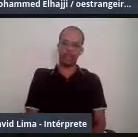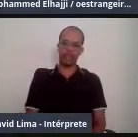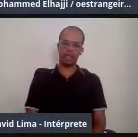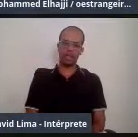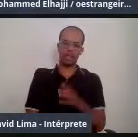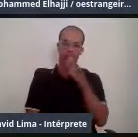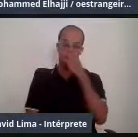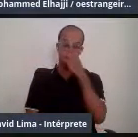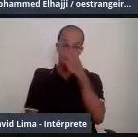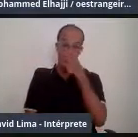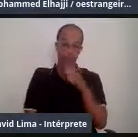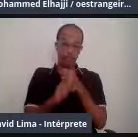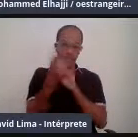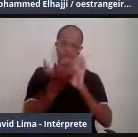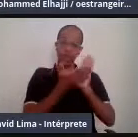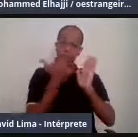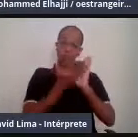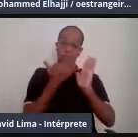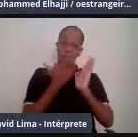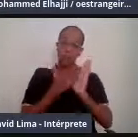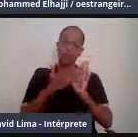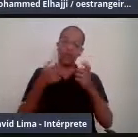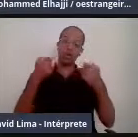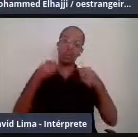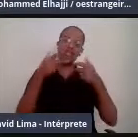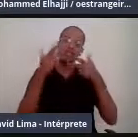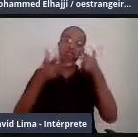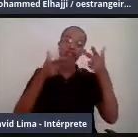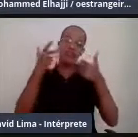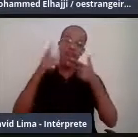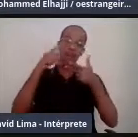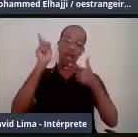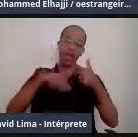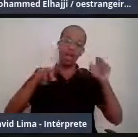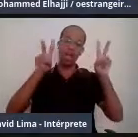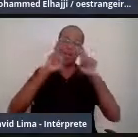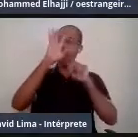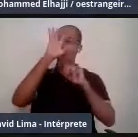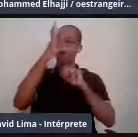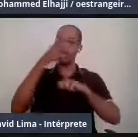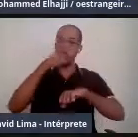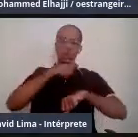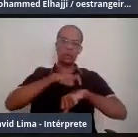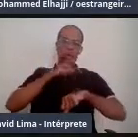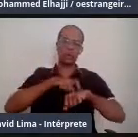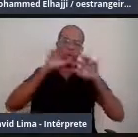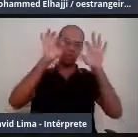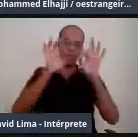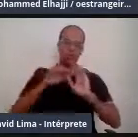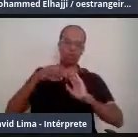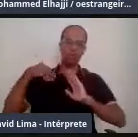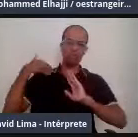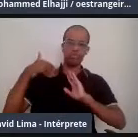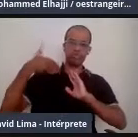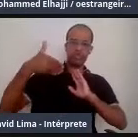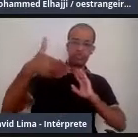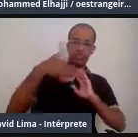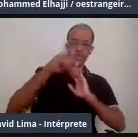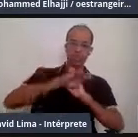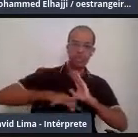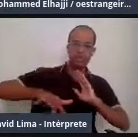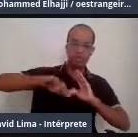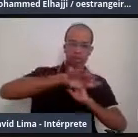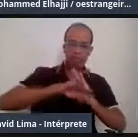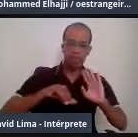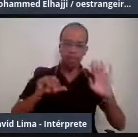Ah, e esse livro aqui, agora eu preciso falar, porque é uma coisa que está acontecendo em tempo real. Em breve, vocês